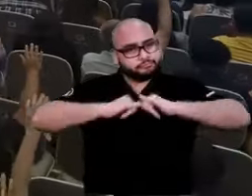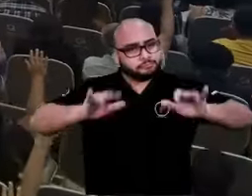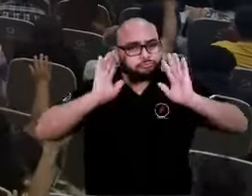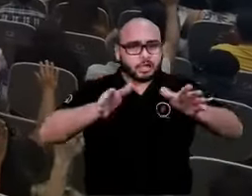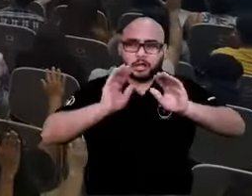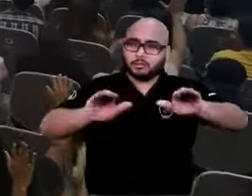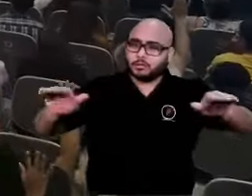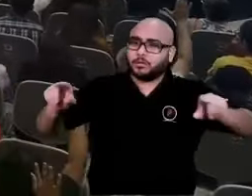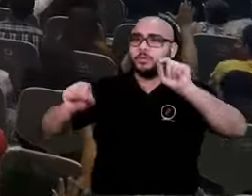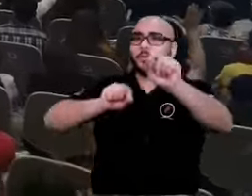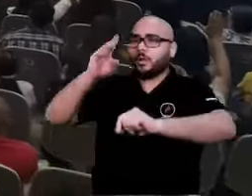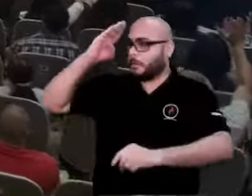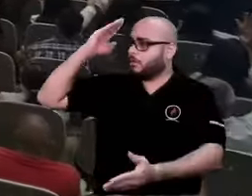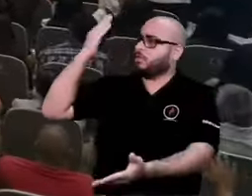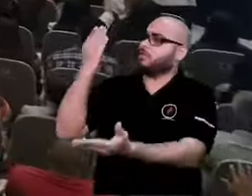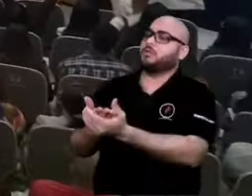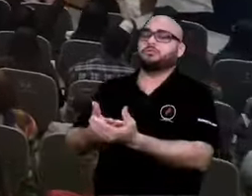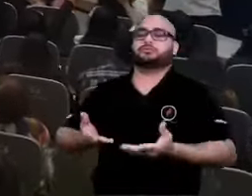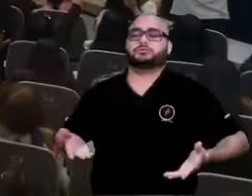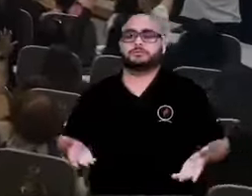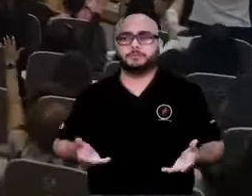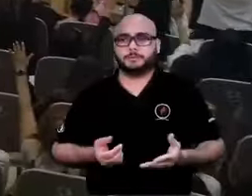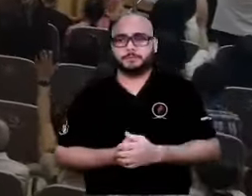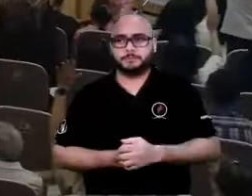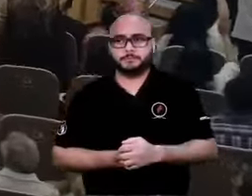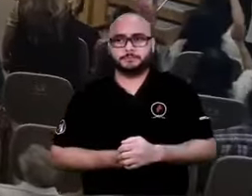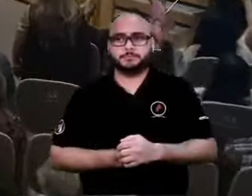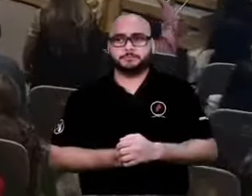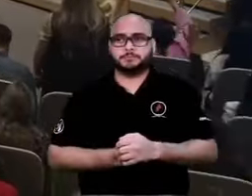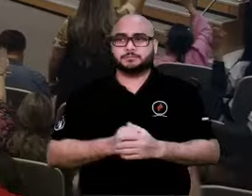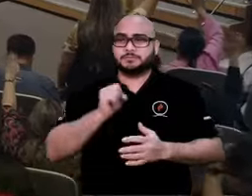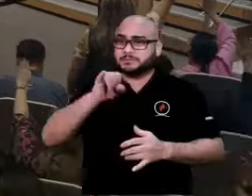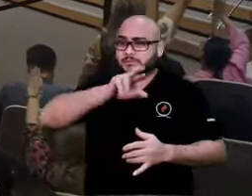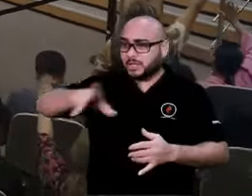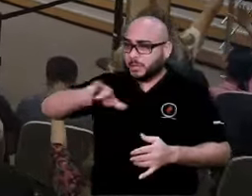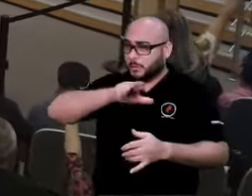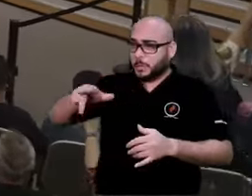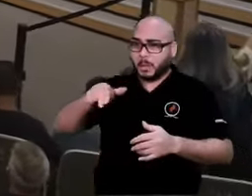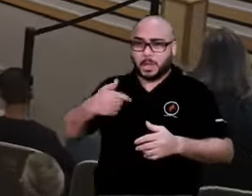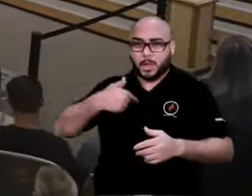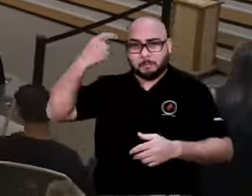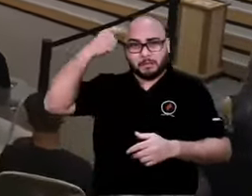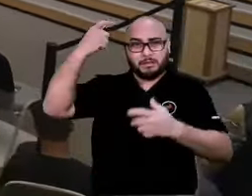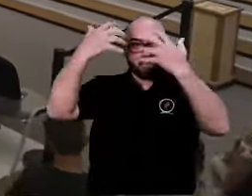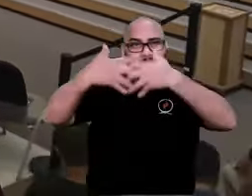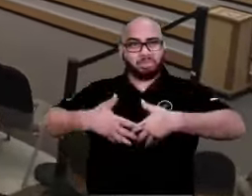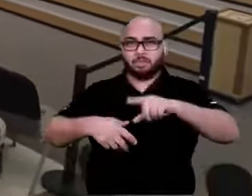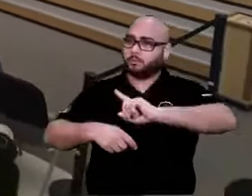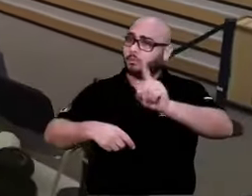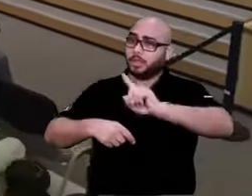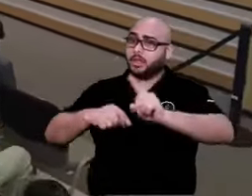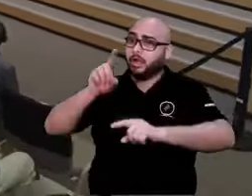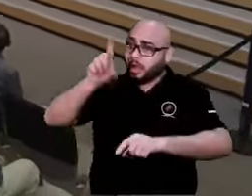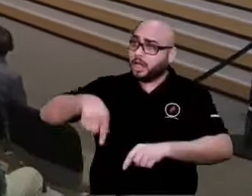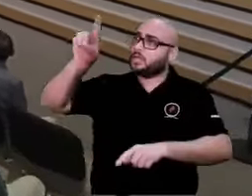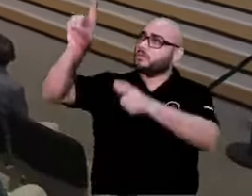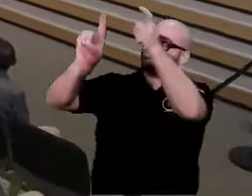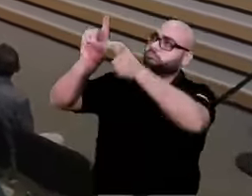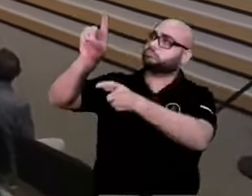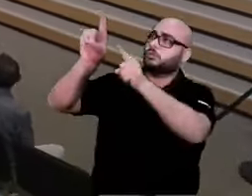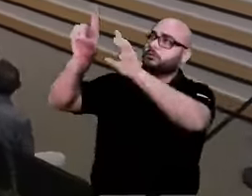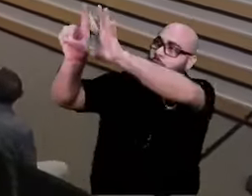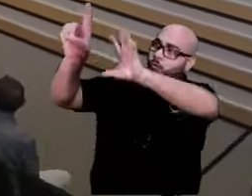eu confio. Não tem a ver com o que eu penso, mas tem a ver com quem tu és. Abre a